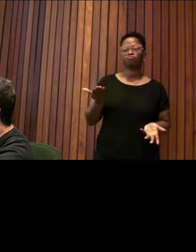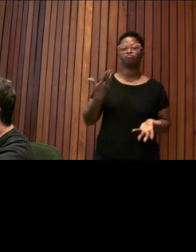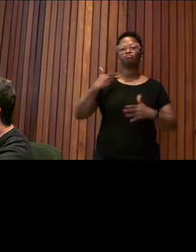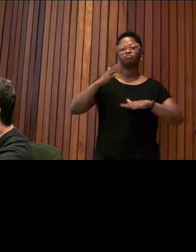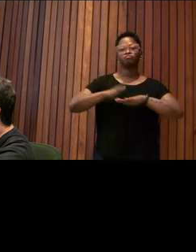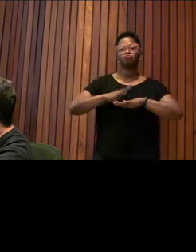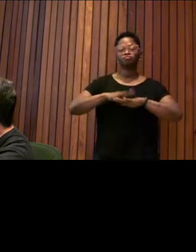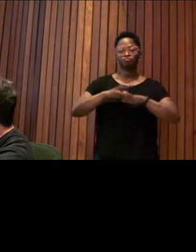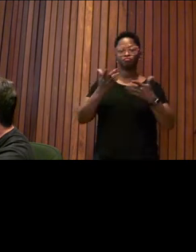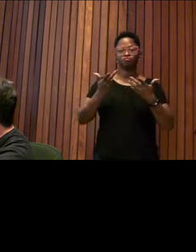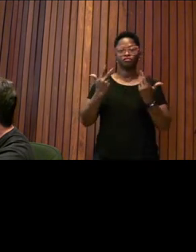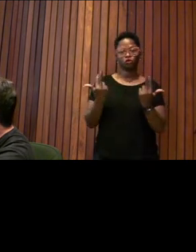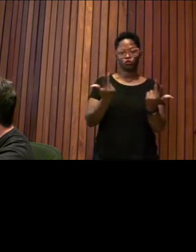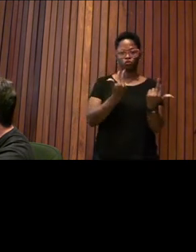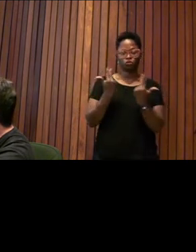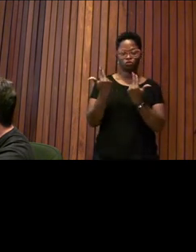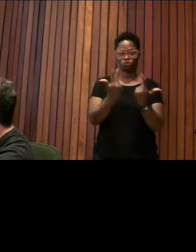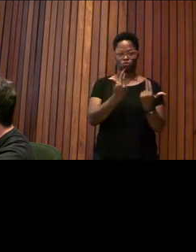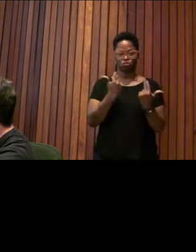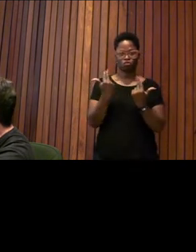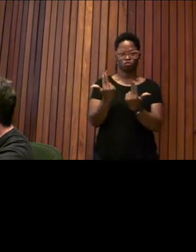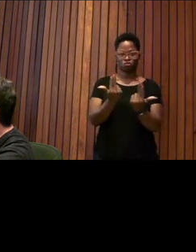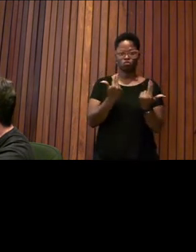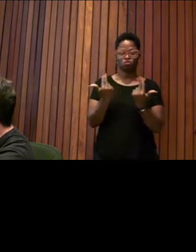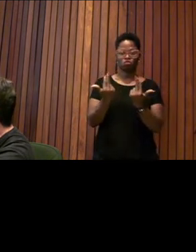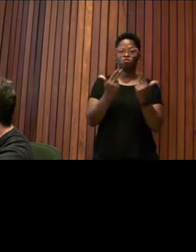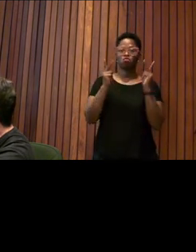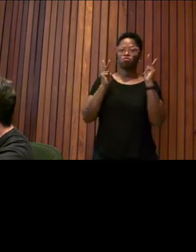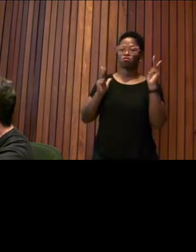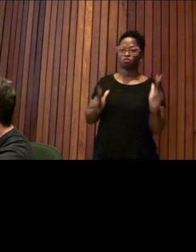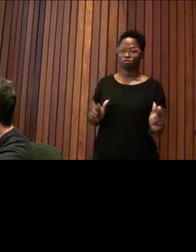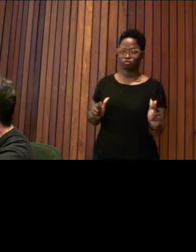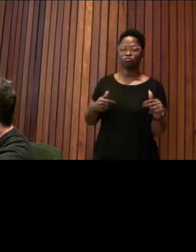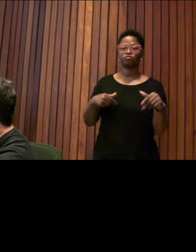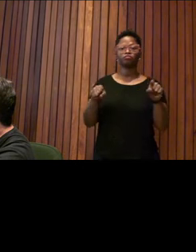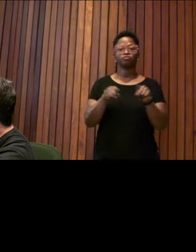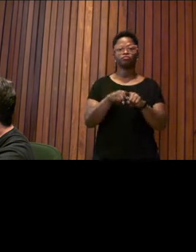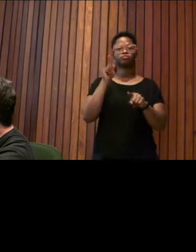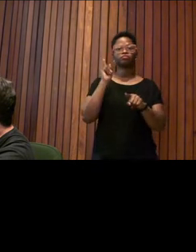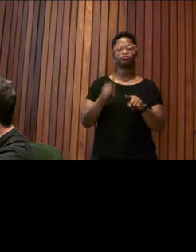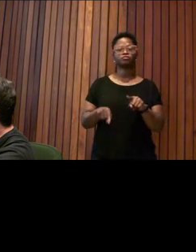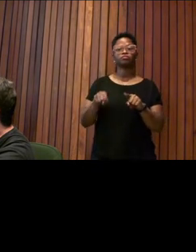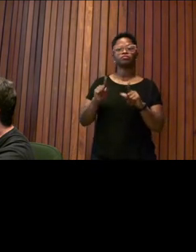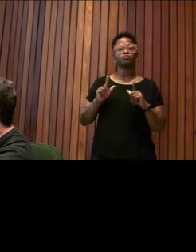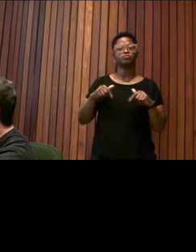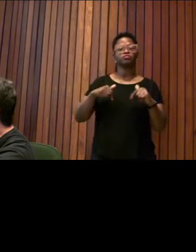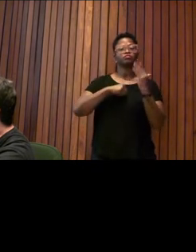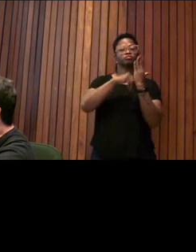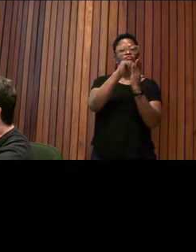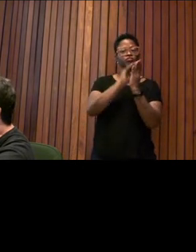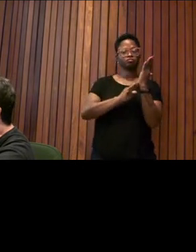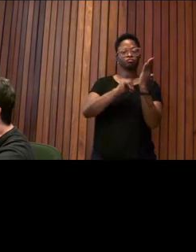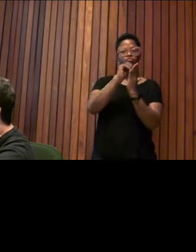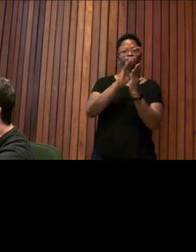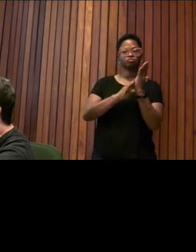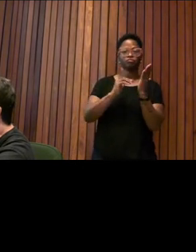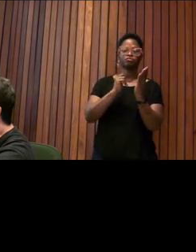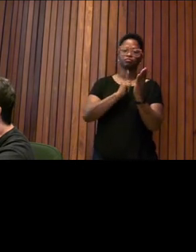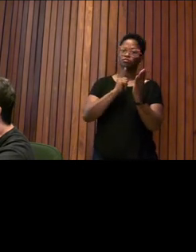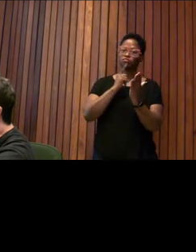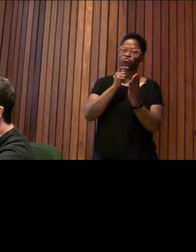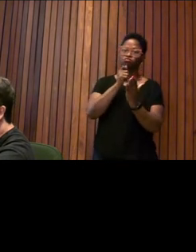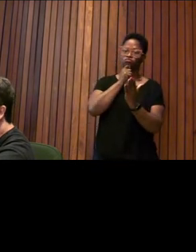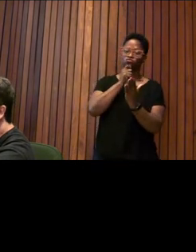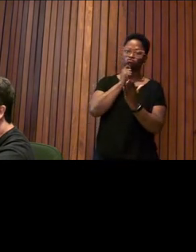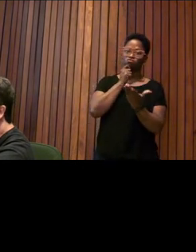fizemos em comum, assim, mas também na parte da execução do afresco, a gente não estava